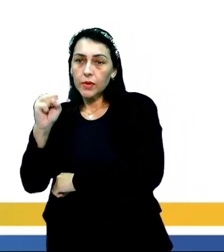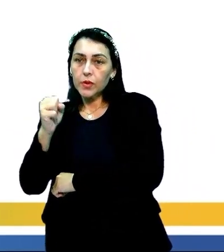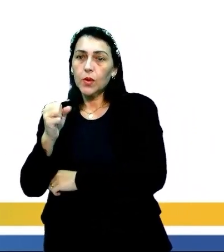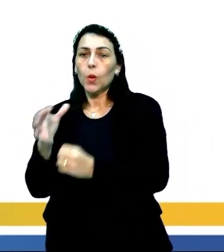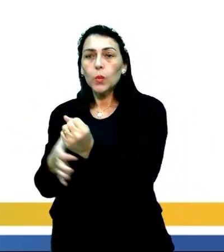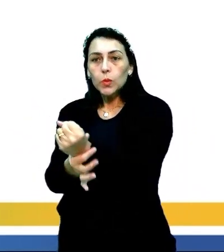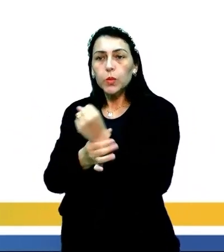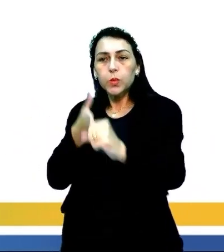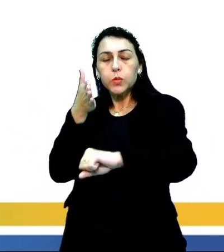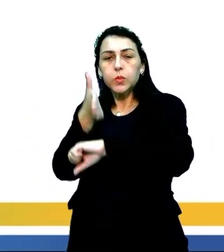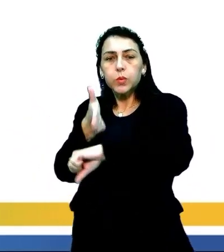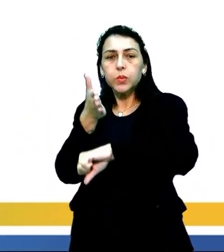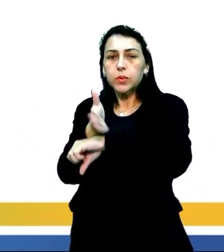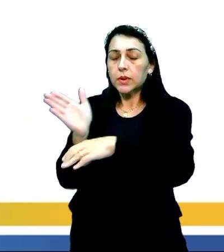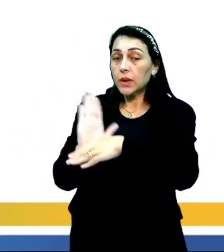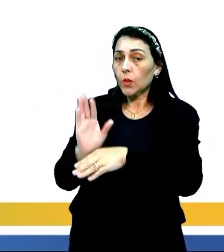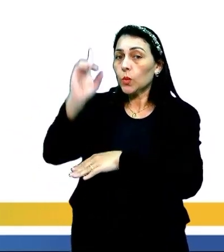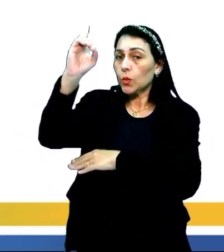Federal de